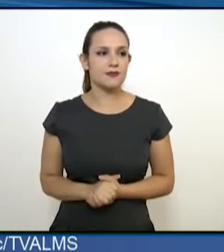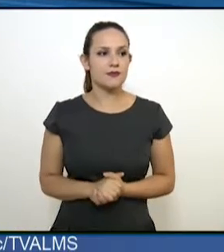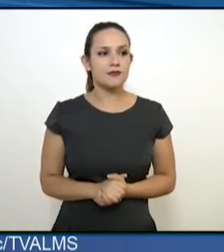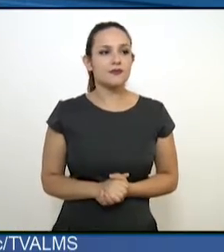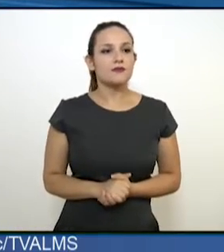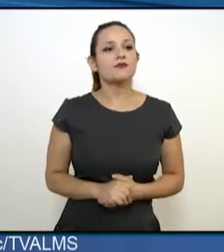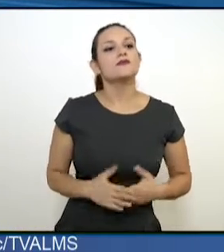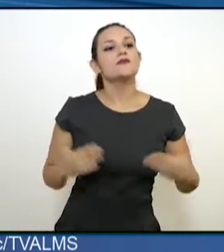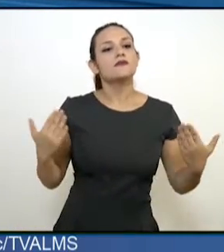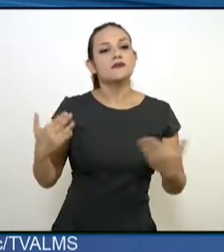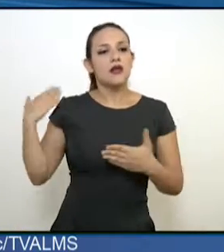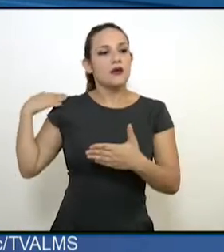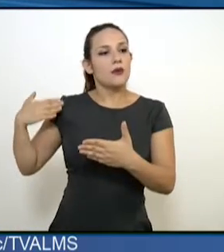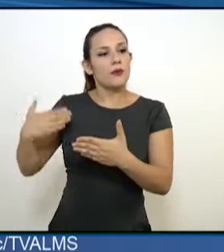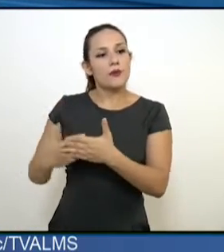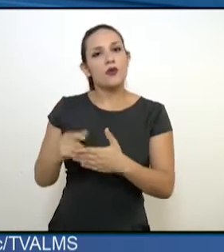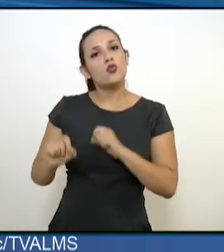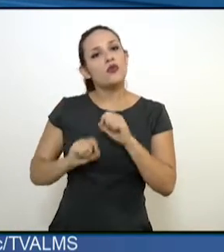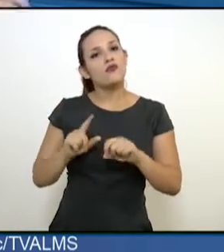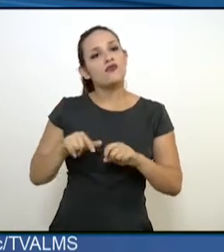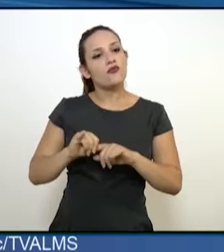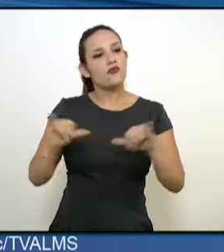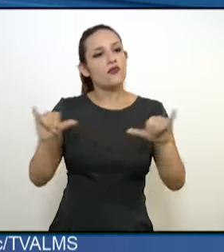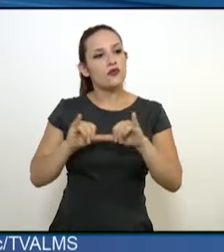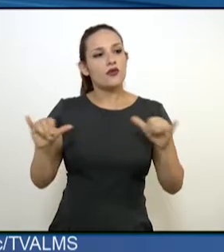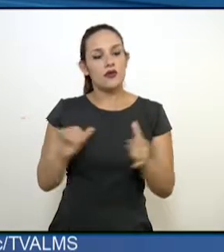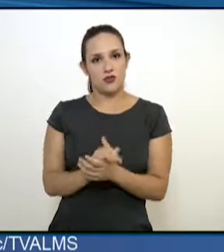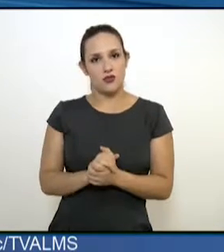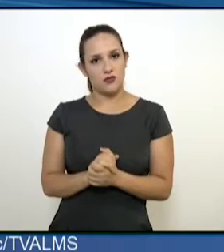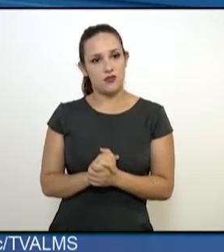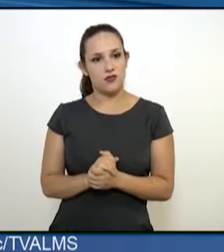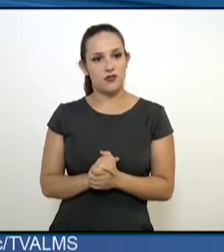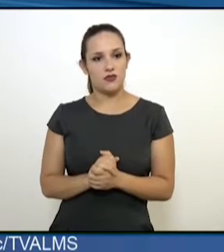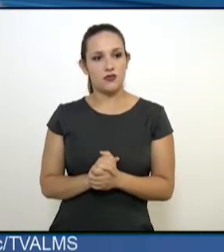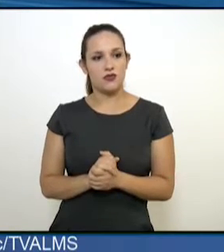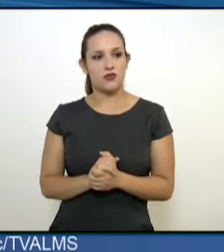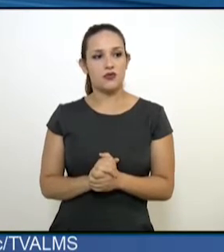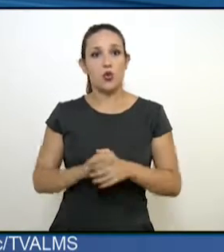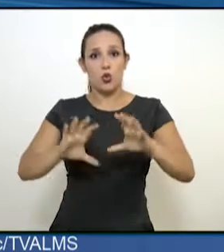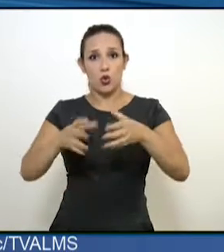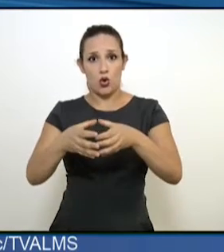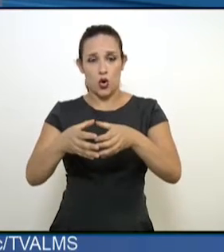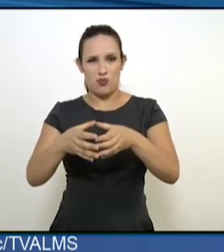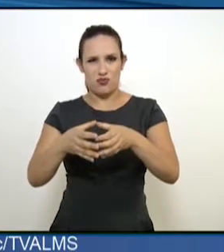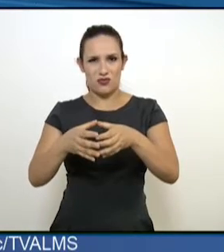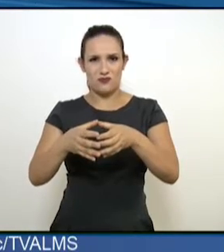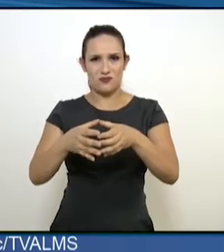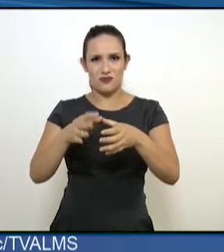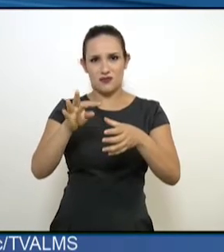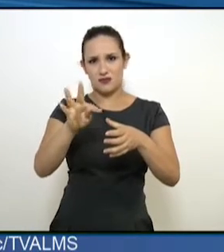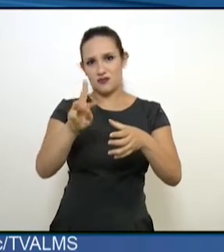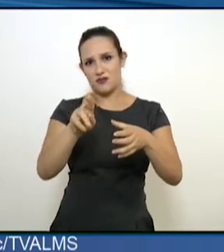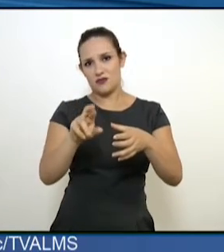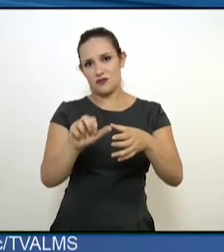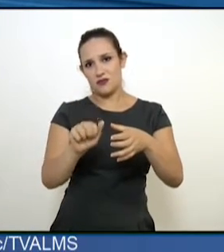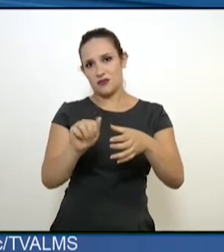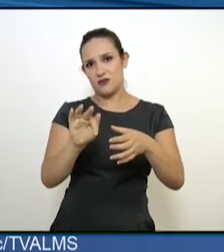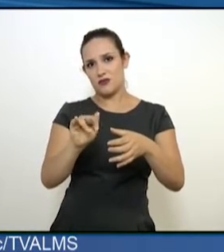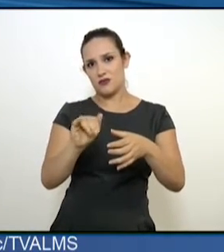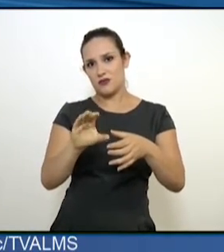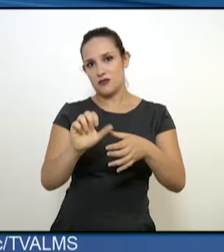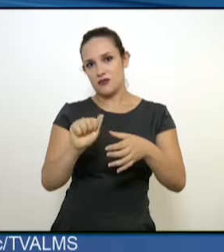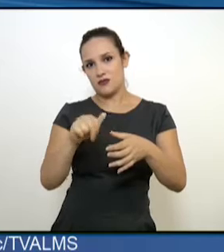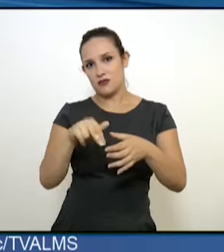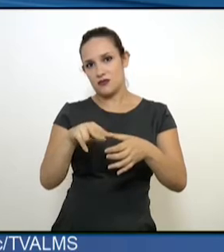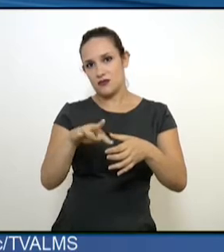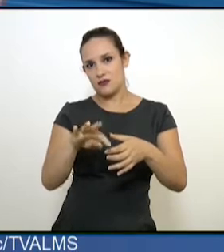últimas informações, quais são? Que as milícias, os traficantes, as facções criminosas, o crime organizado não saíram do Rio de